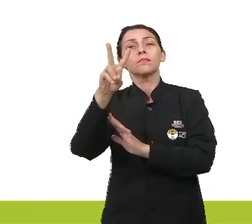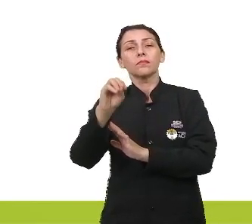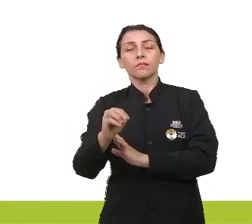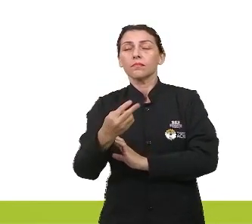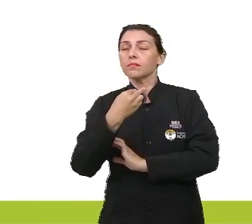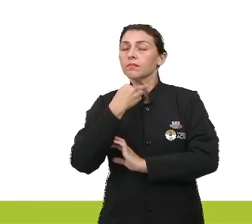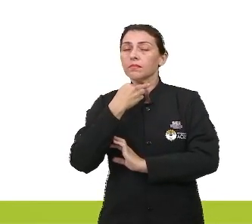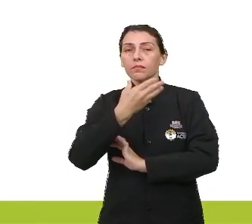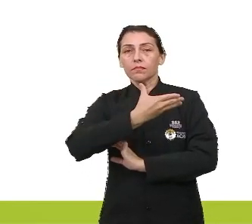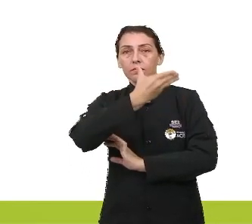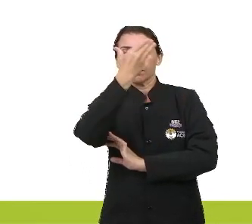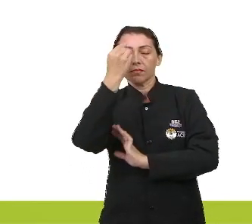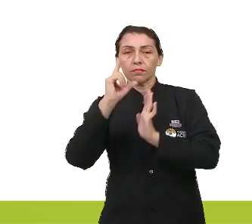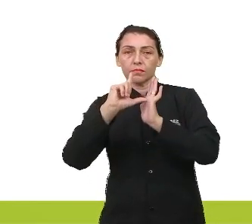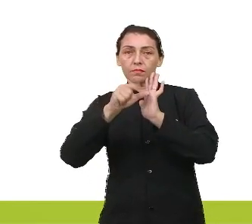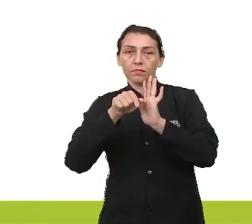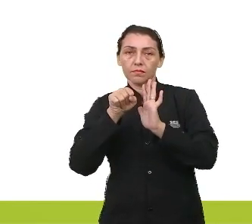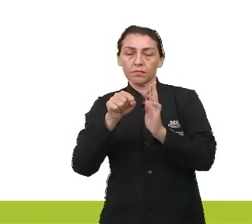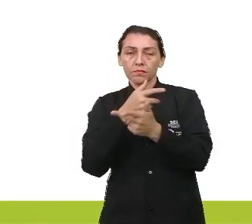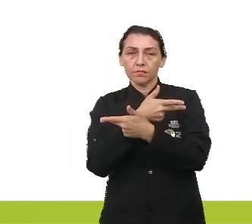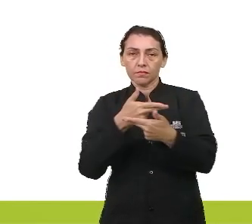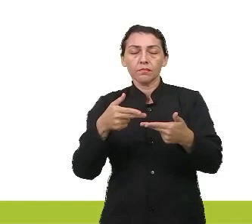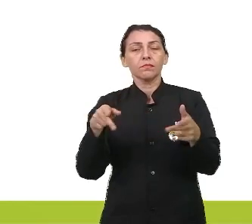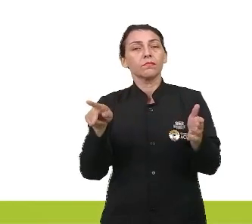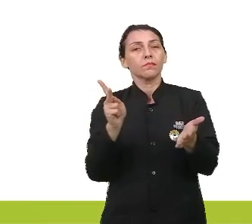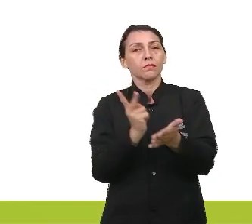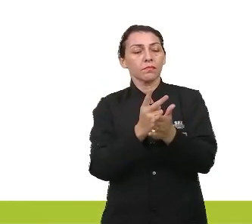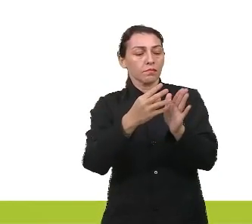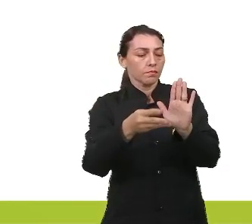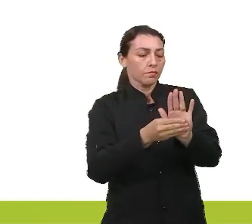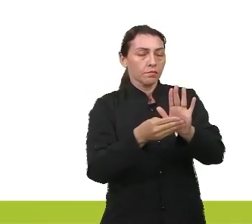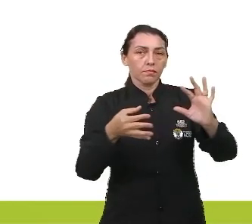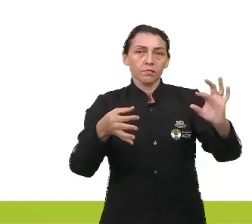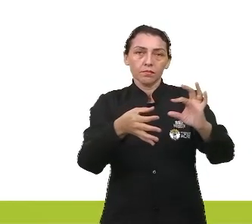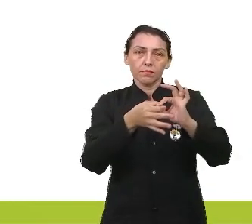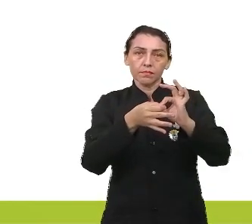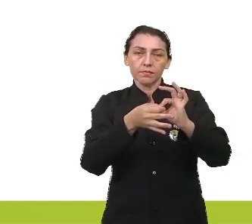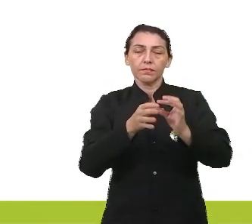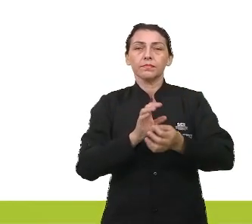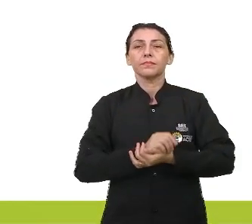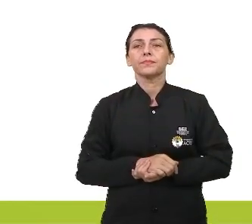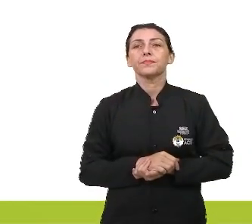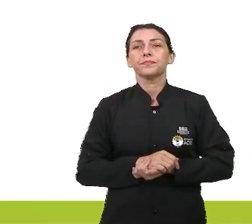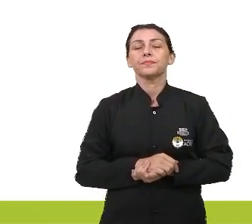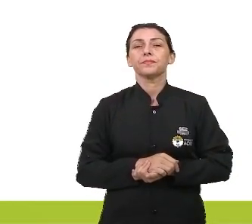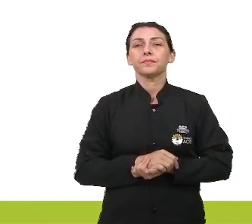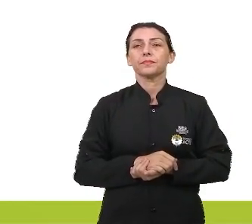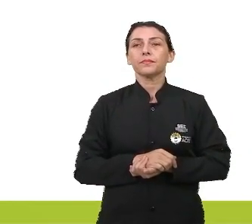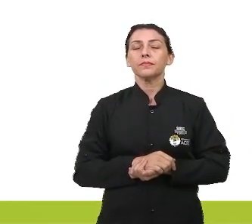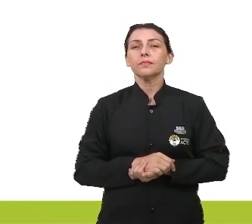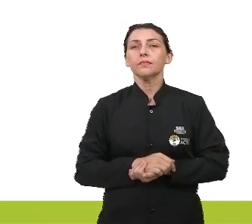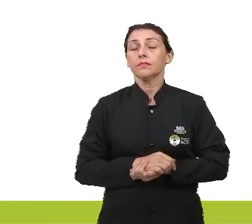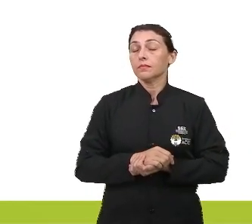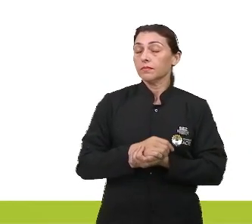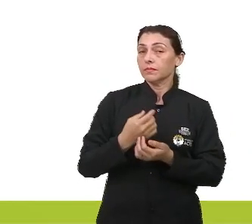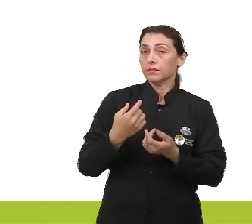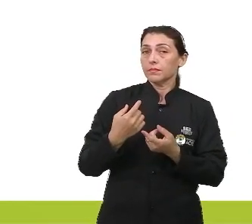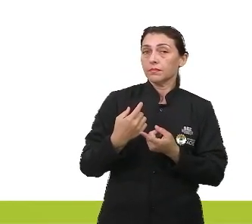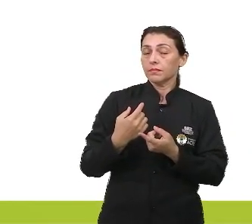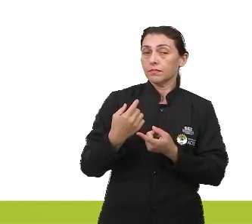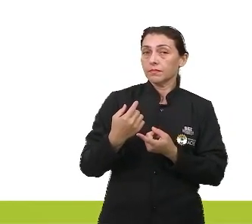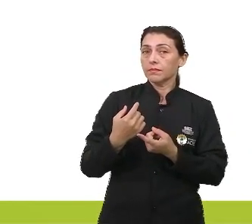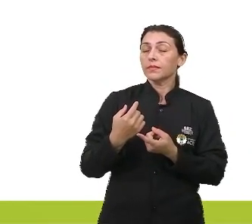vocês. Depois do ponto, sempre eu vou colocar um conectivo, certo? Portanto,